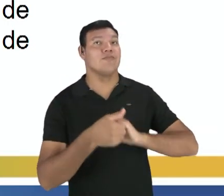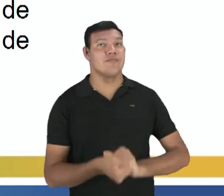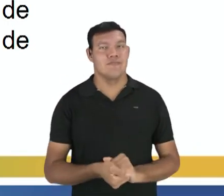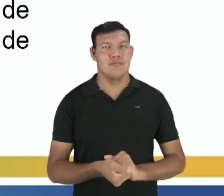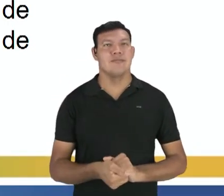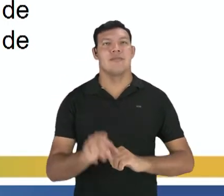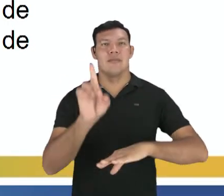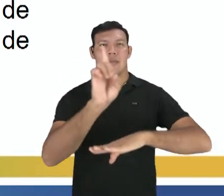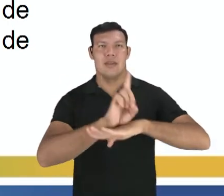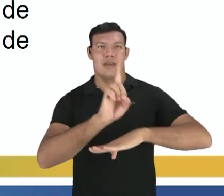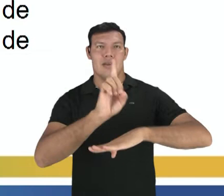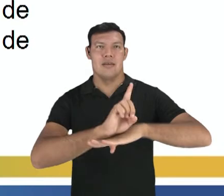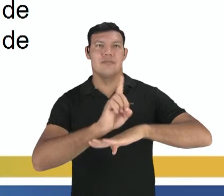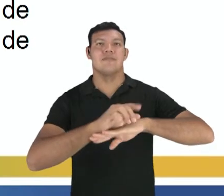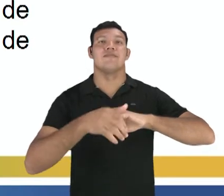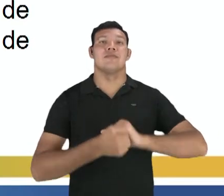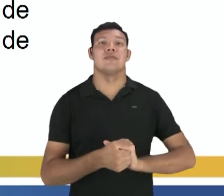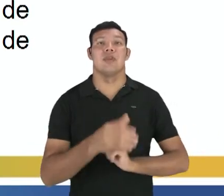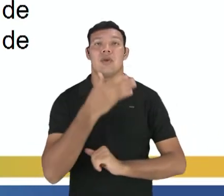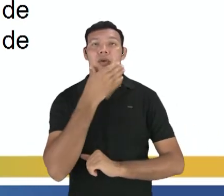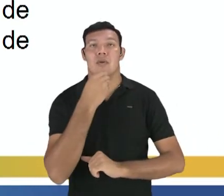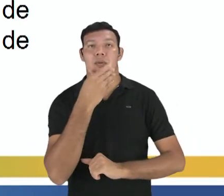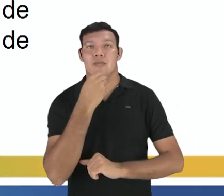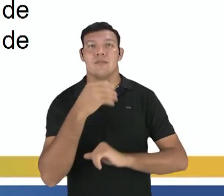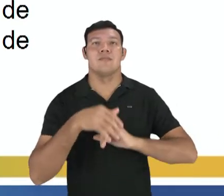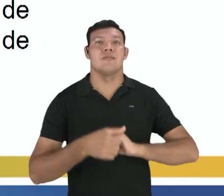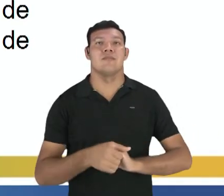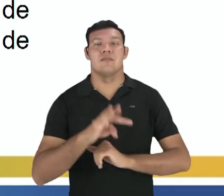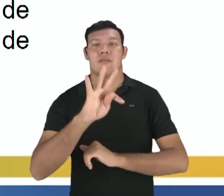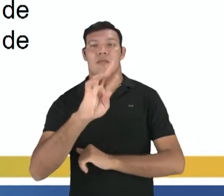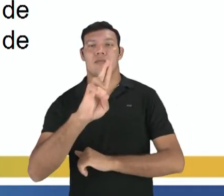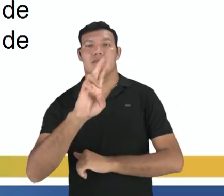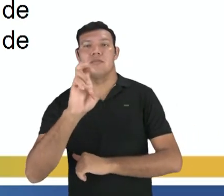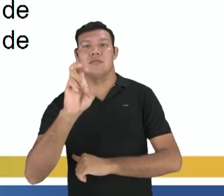longa-metragem foi dirigido por Trevor Nunn após